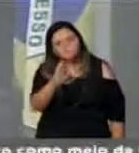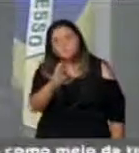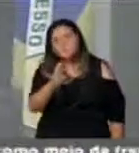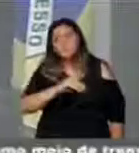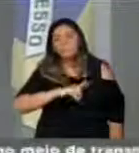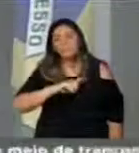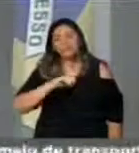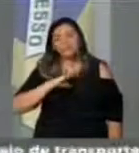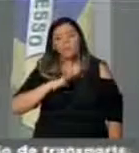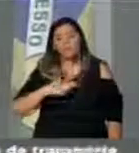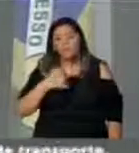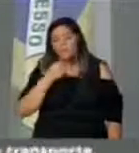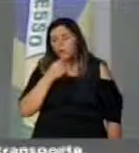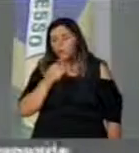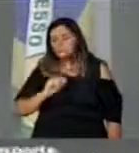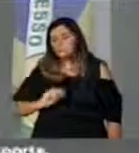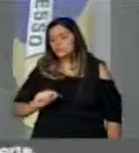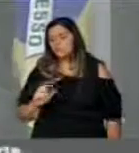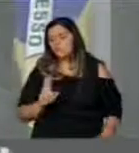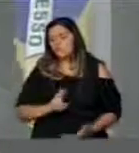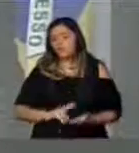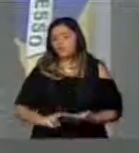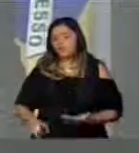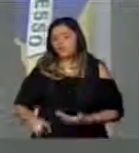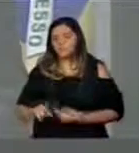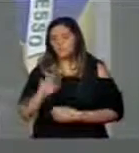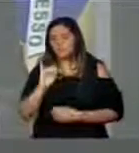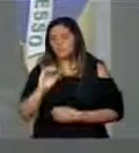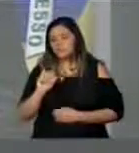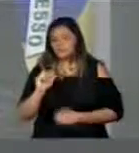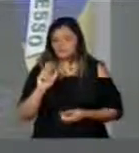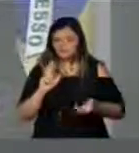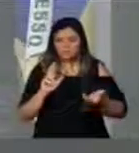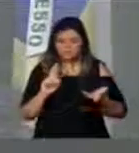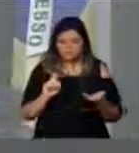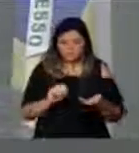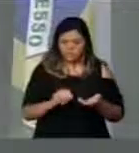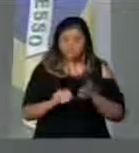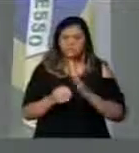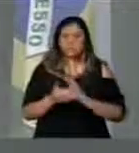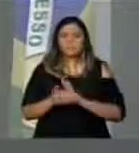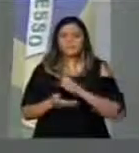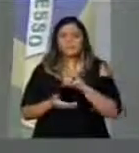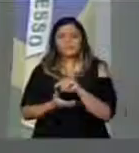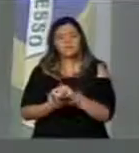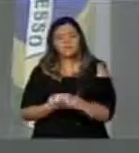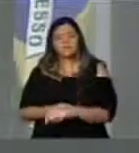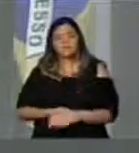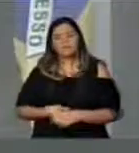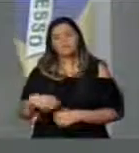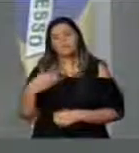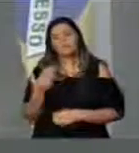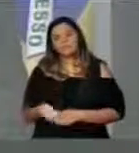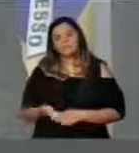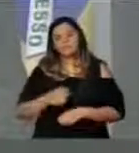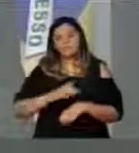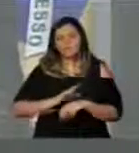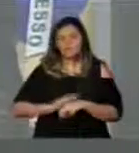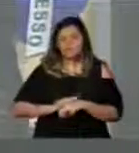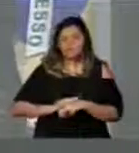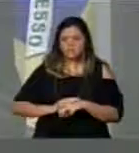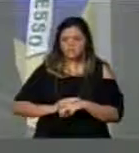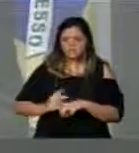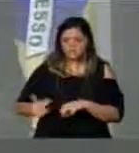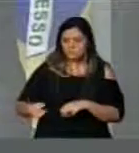relatou ricardo barros ricardo barros mexeu como se diz o colocou o dedo na ferida e alguns tabus que existem